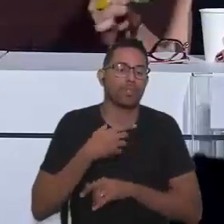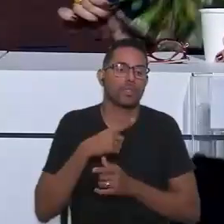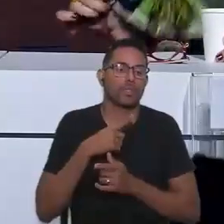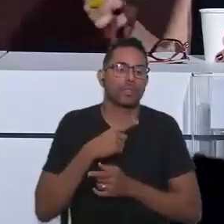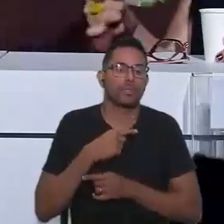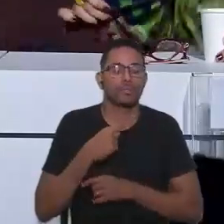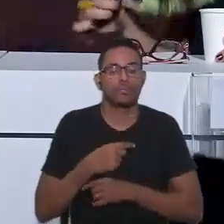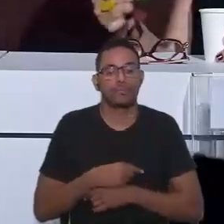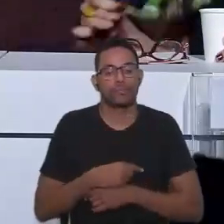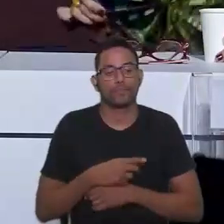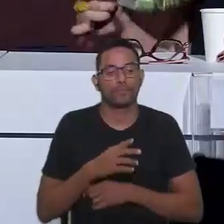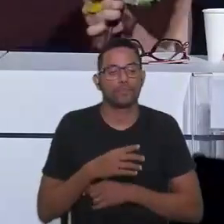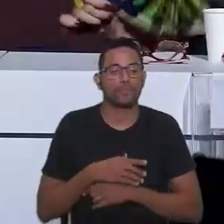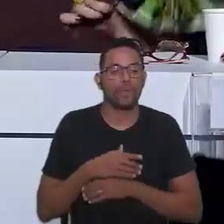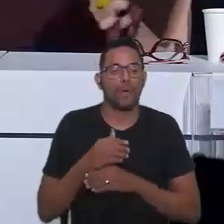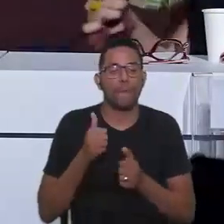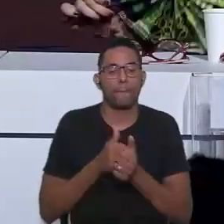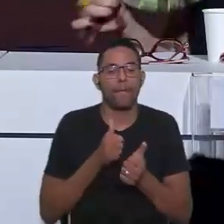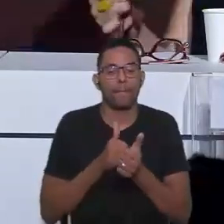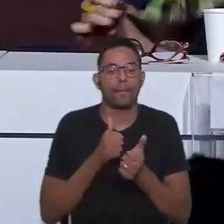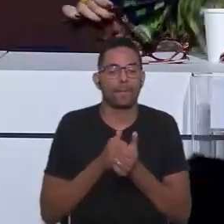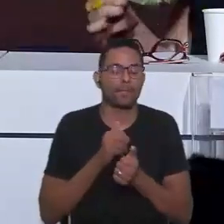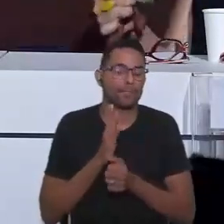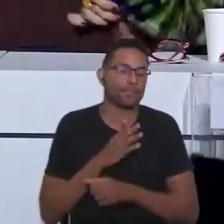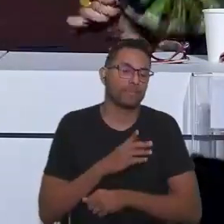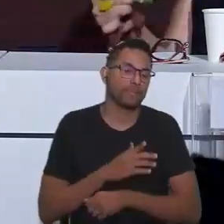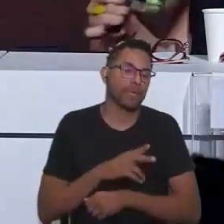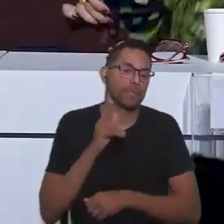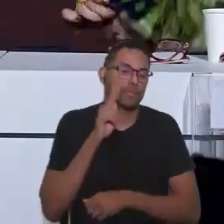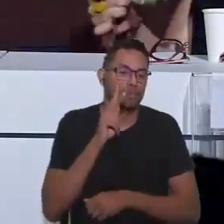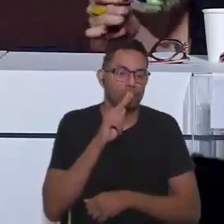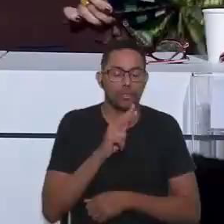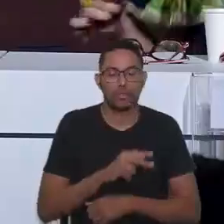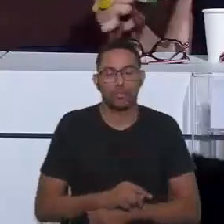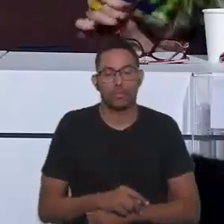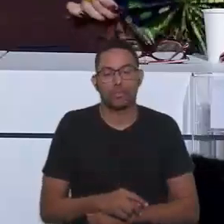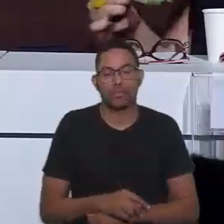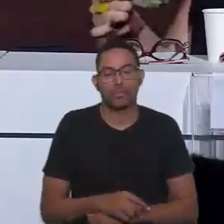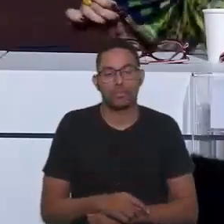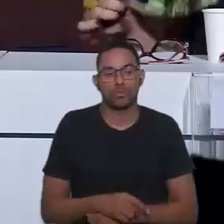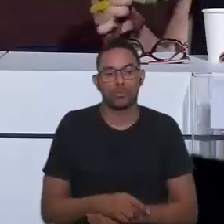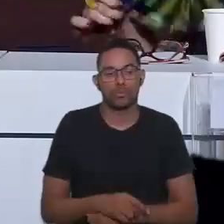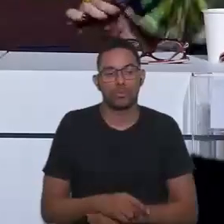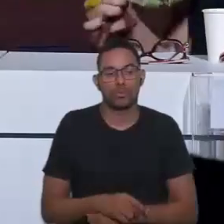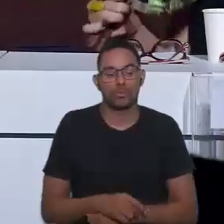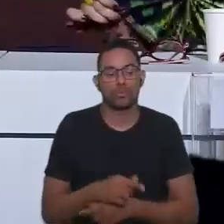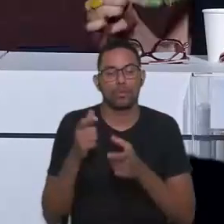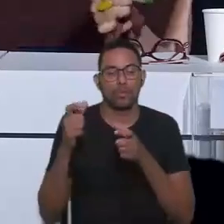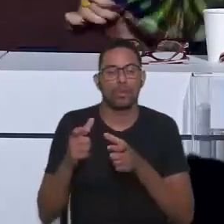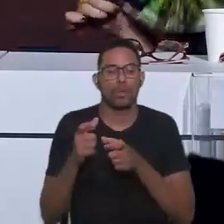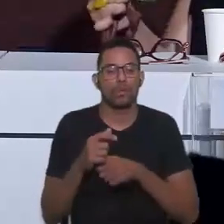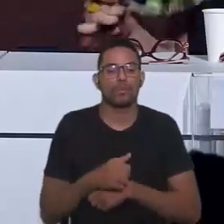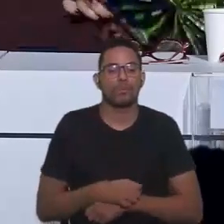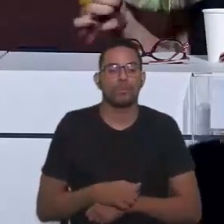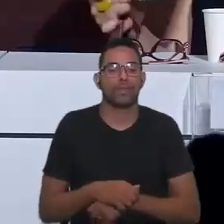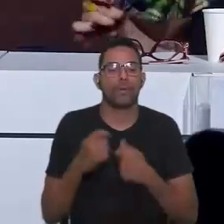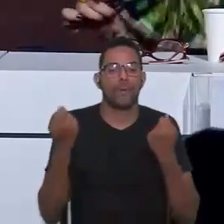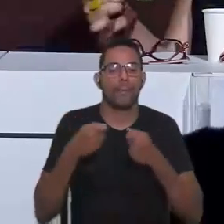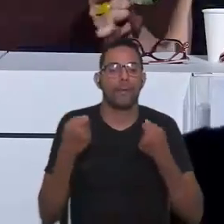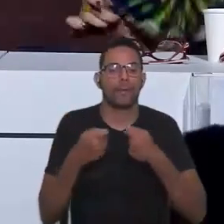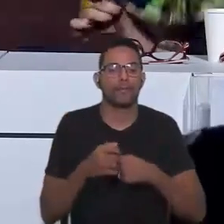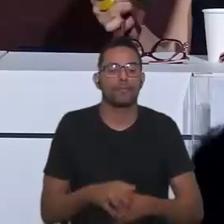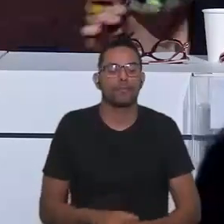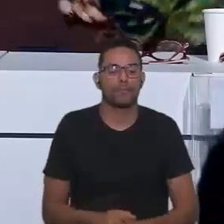tenho de ir meio que abeirando, aproximando a história do lugar que eu